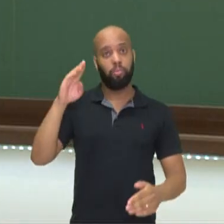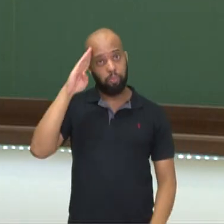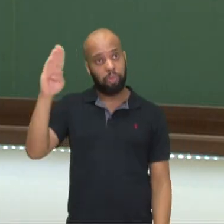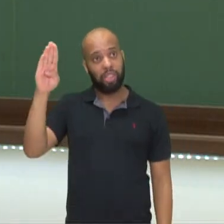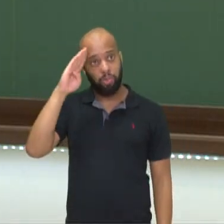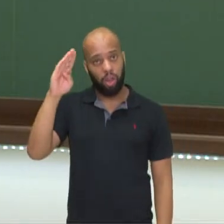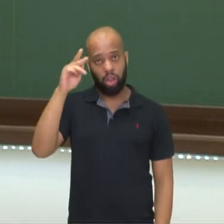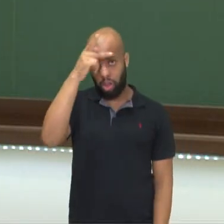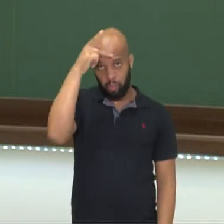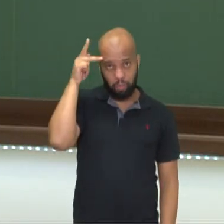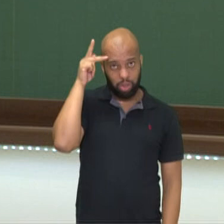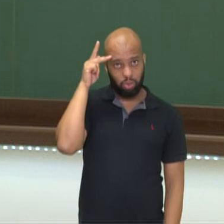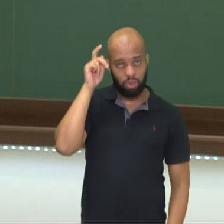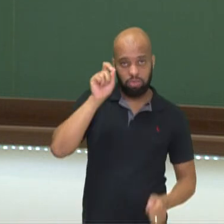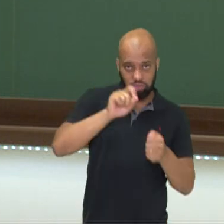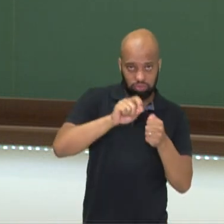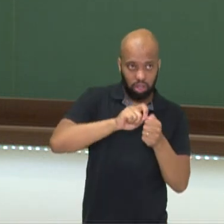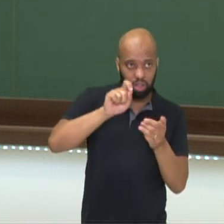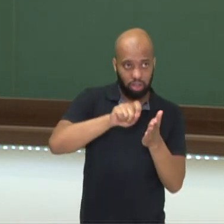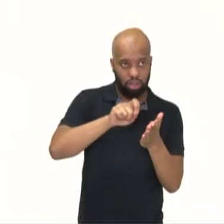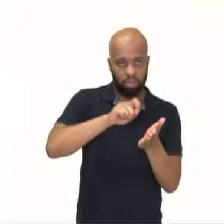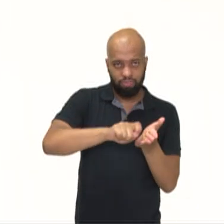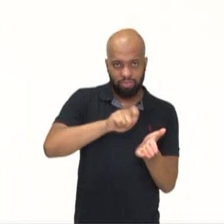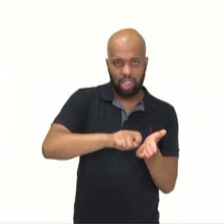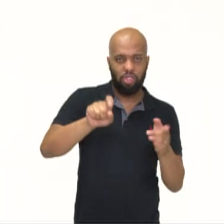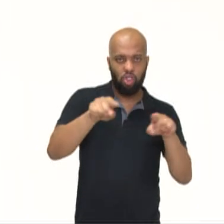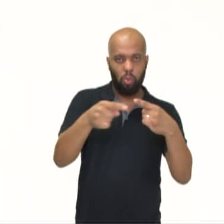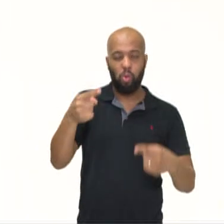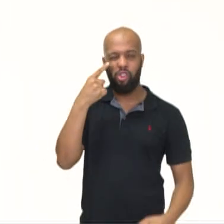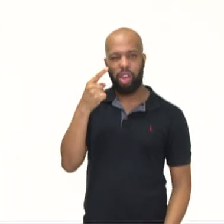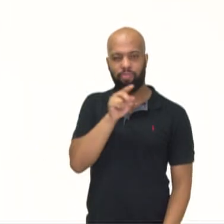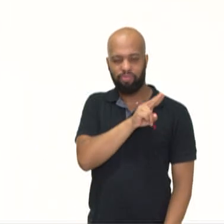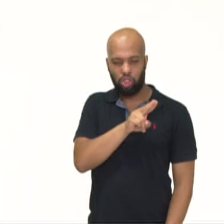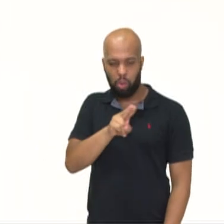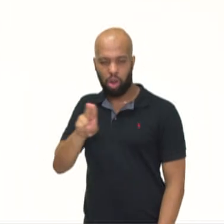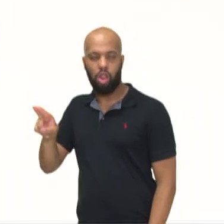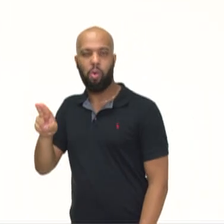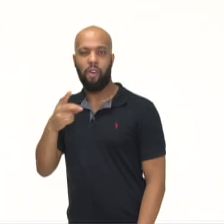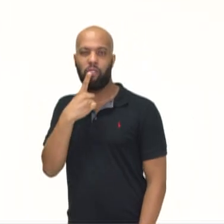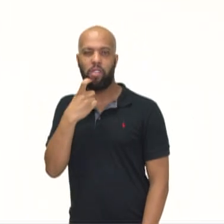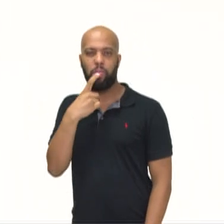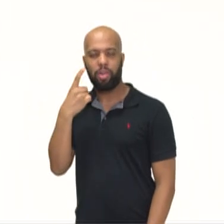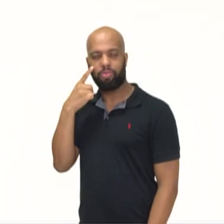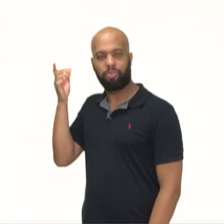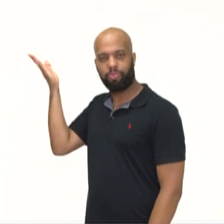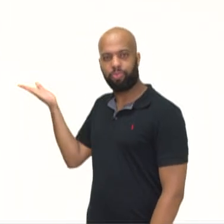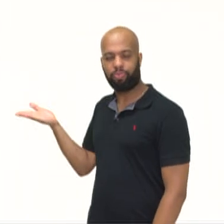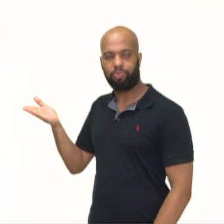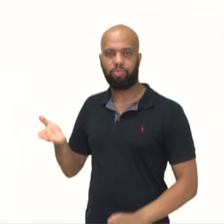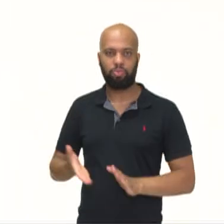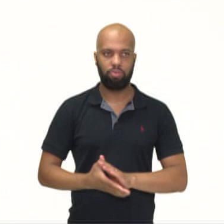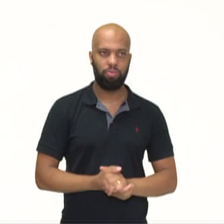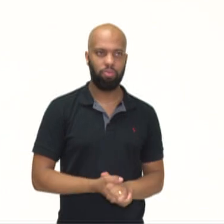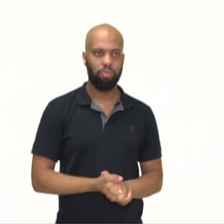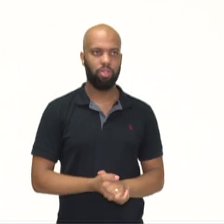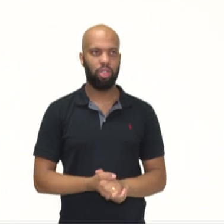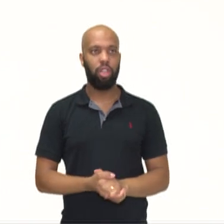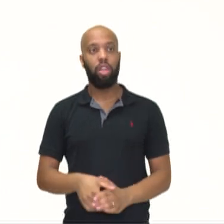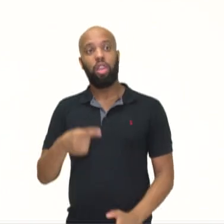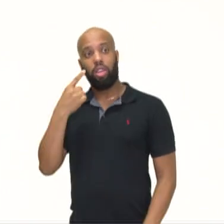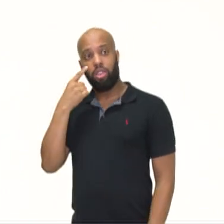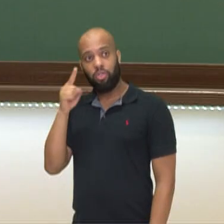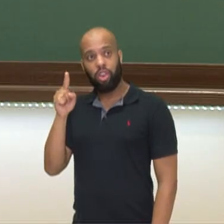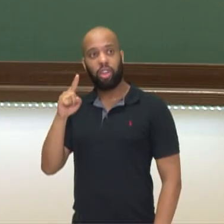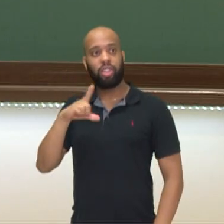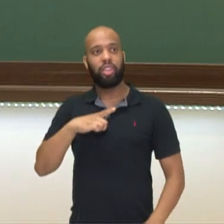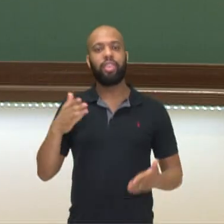principais compositores esses três: Alban Berg, Arnold Schoenberg e Anton Weber, ok? E eu trouxe para vocês